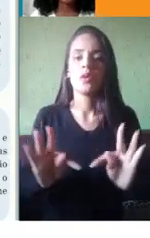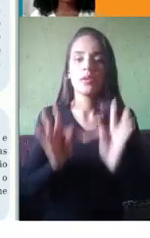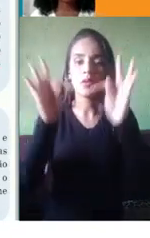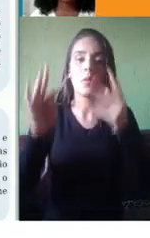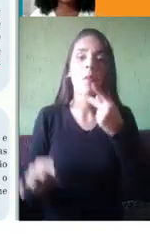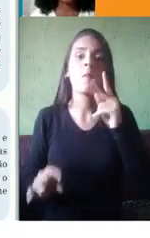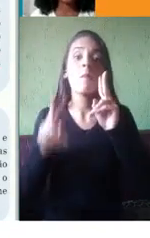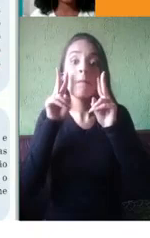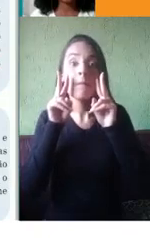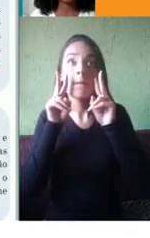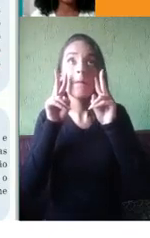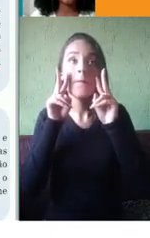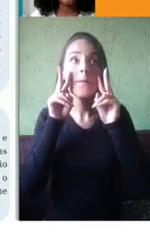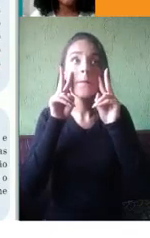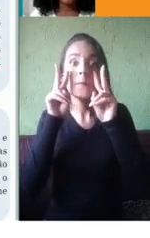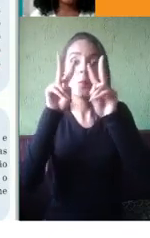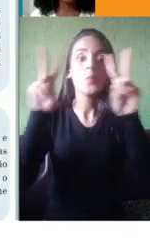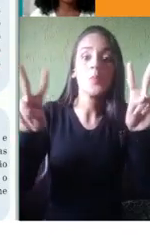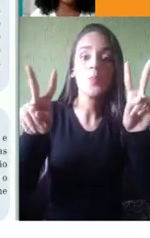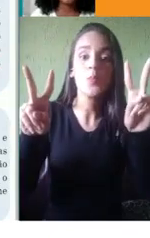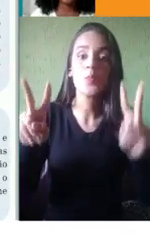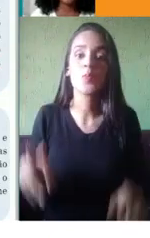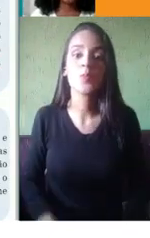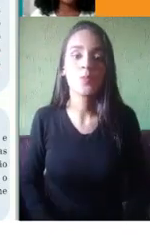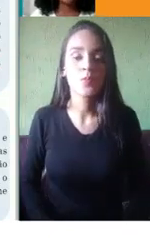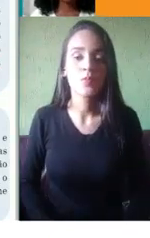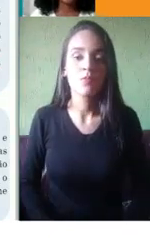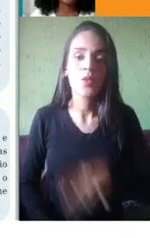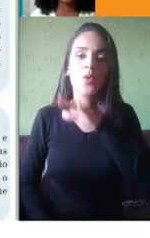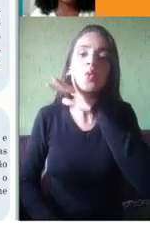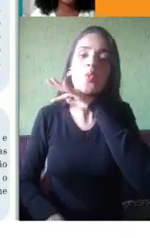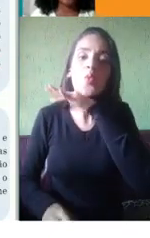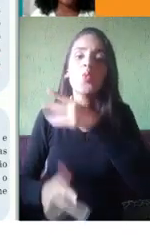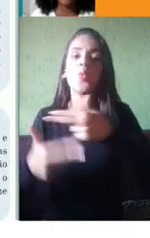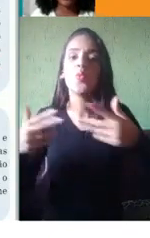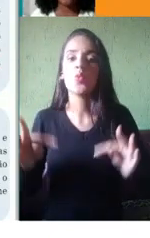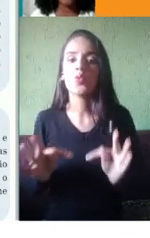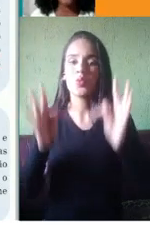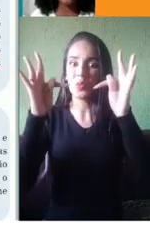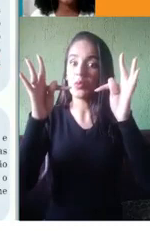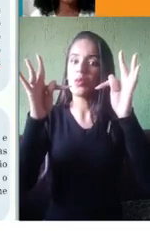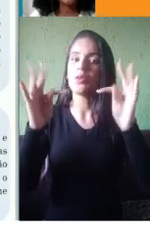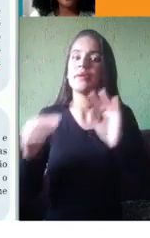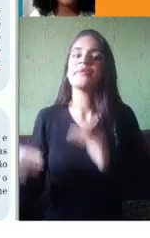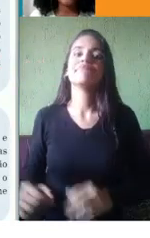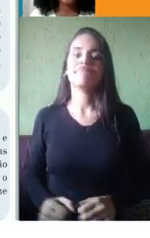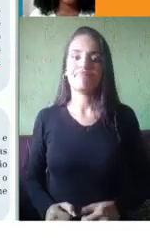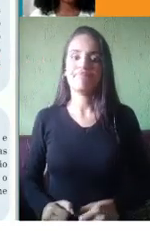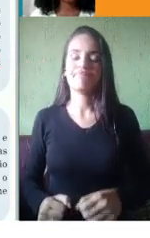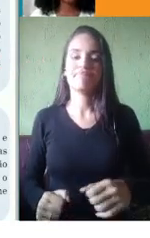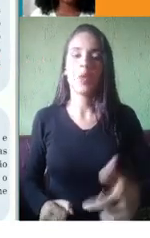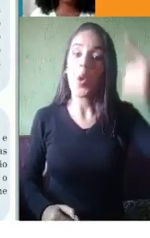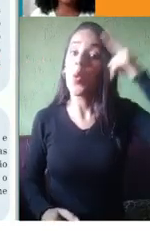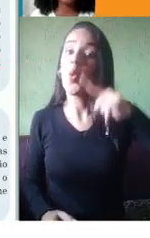um olhar cuidadoso para a história recente do mundo permitirá perceber que os efeitos negativos da tecnologia são graves